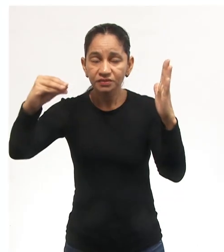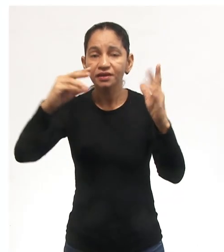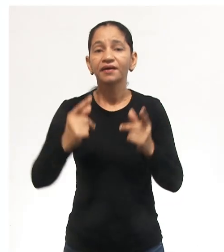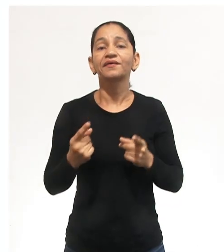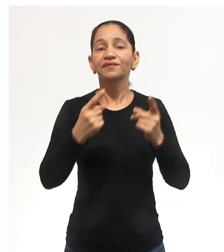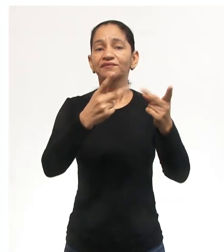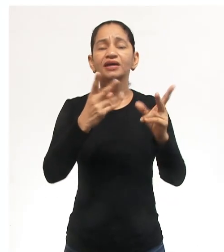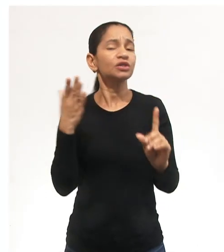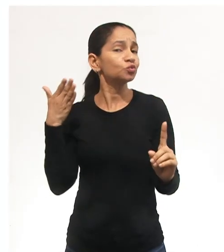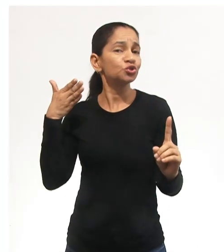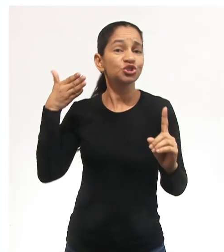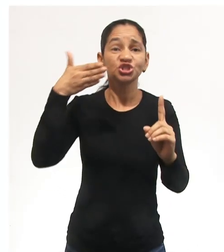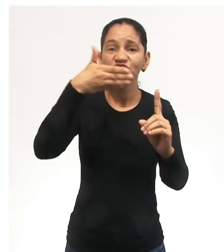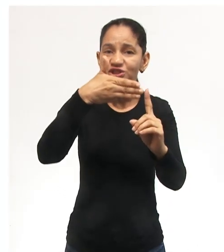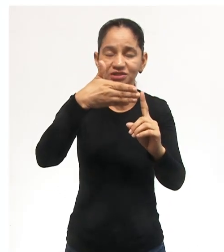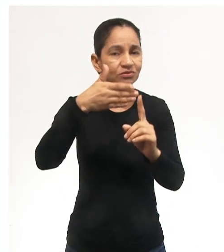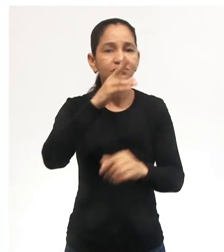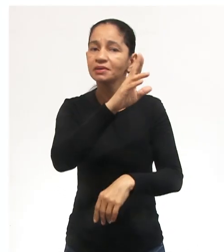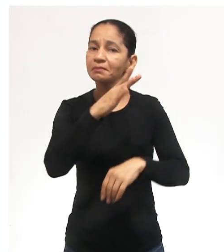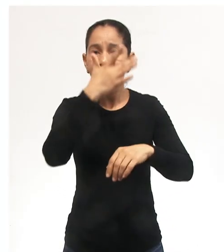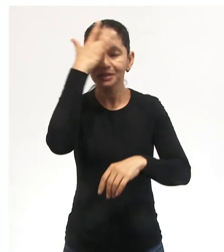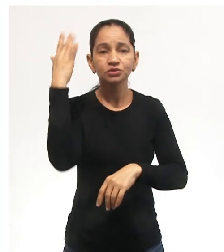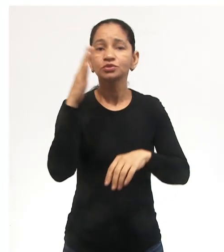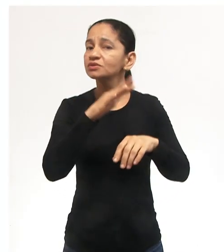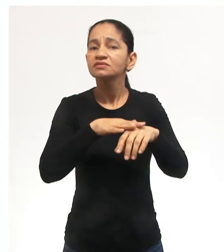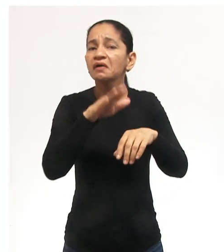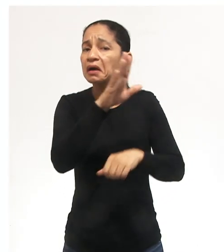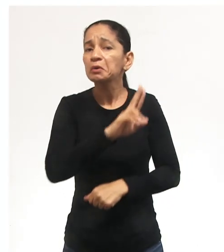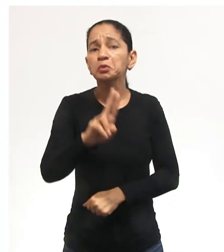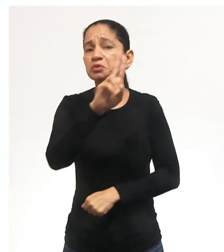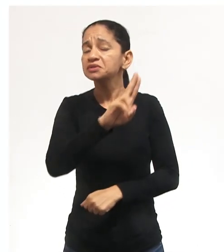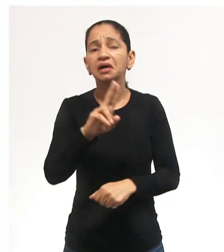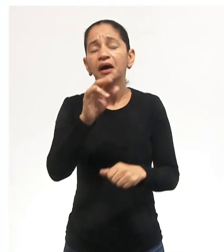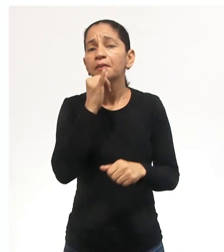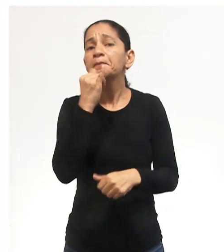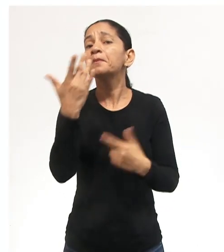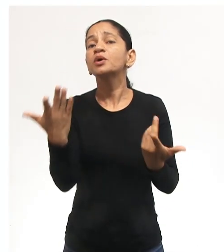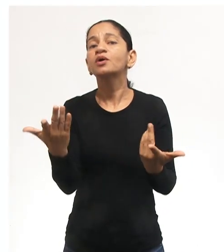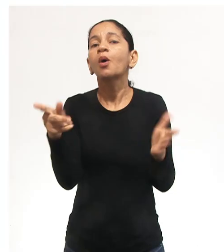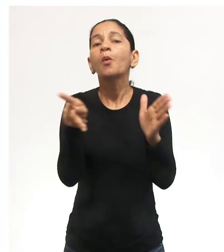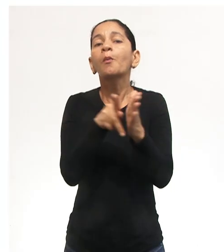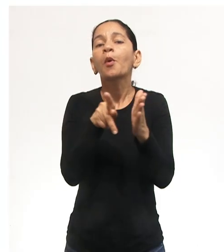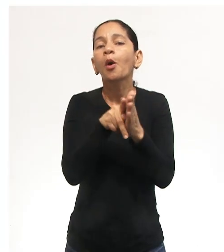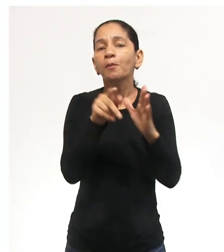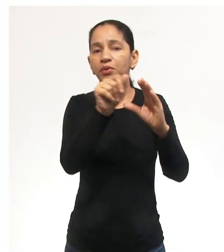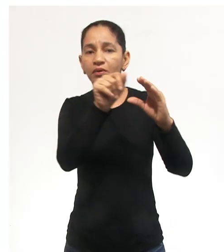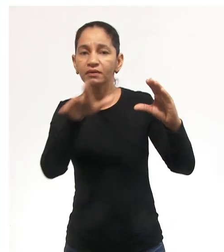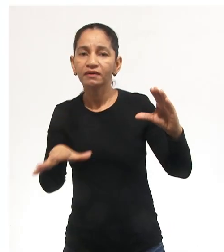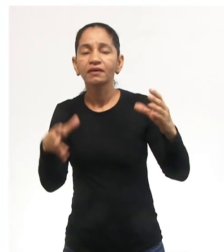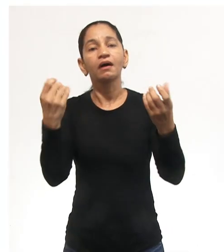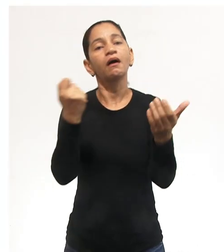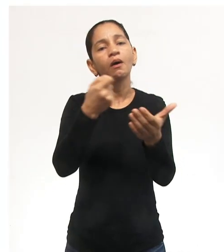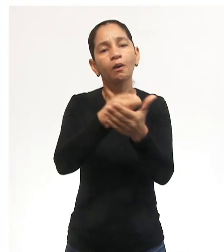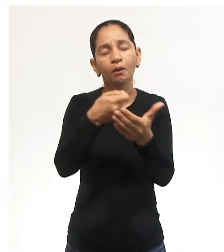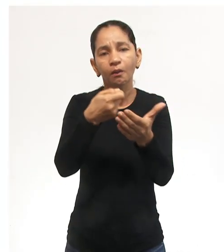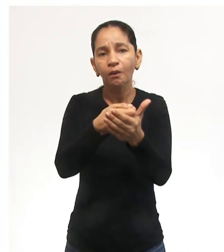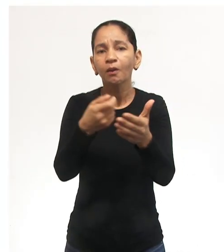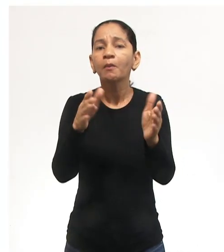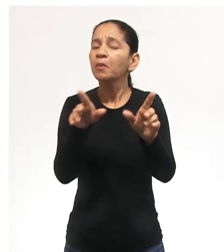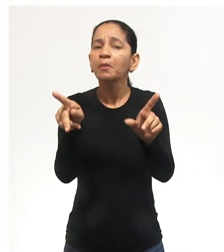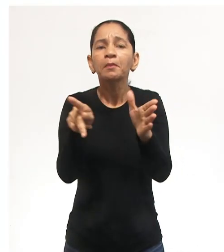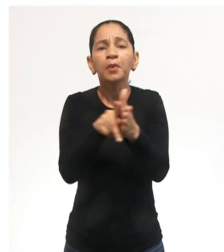vende diretamente para o consumidor final. Qual que é a característica disso? Compras feitas pelo